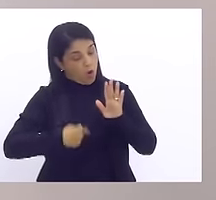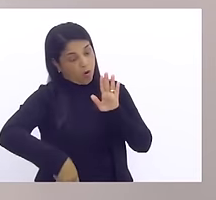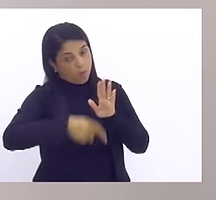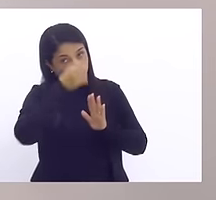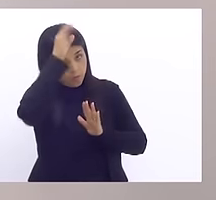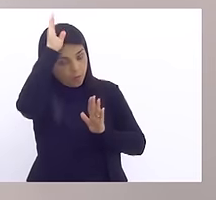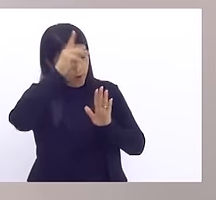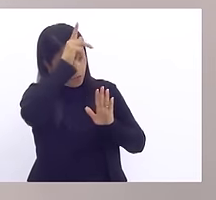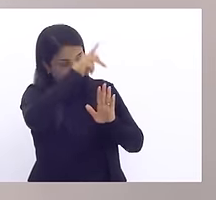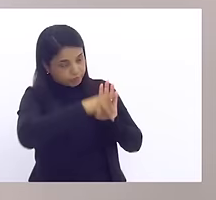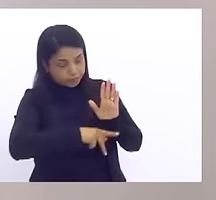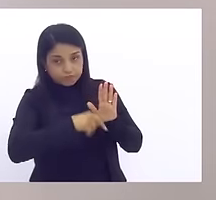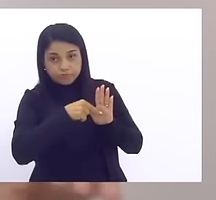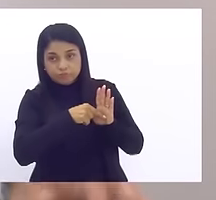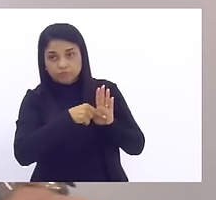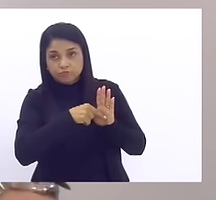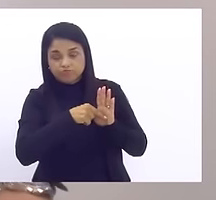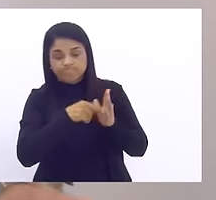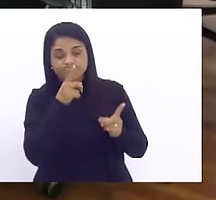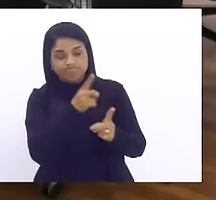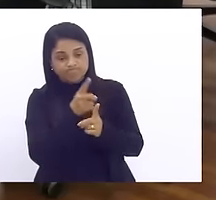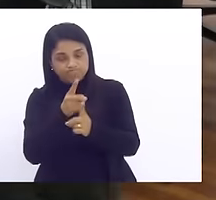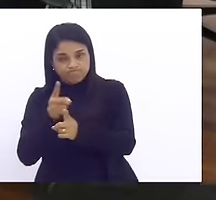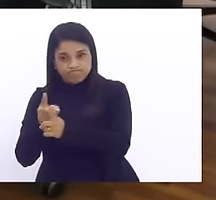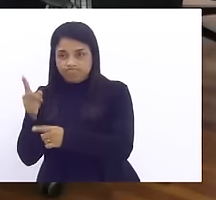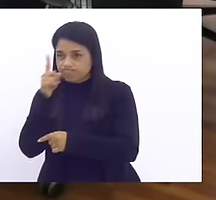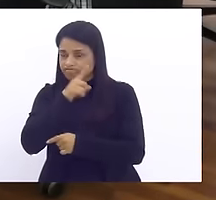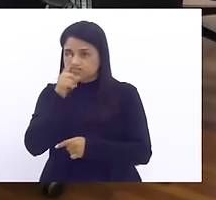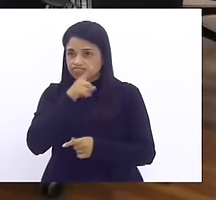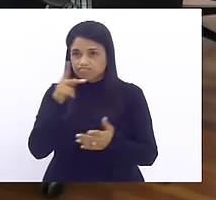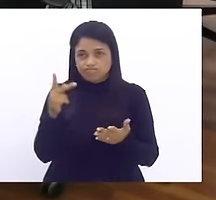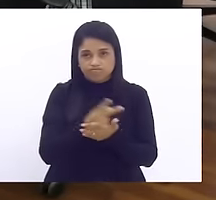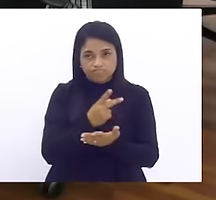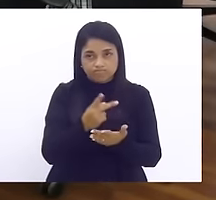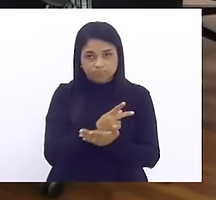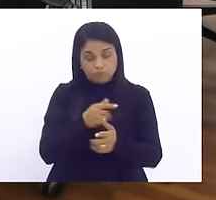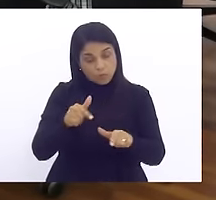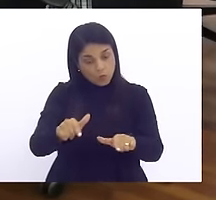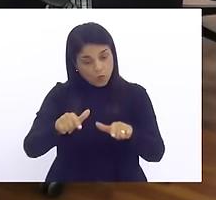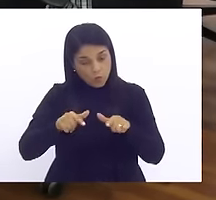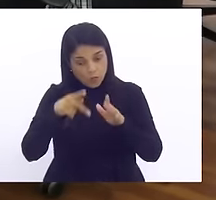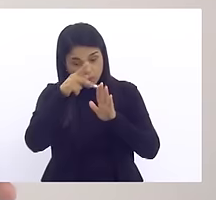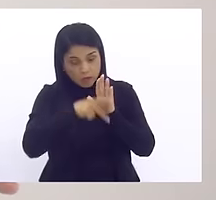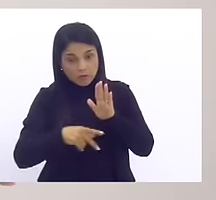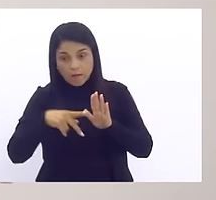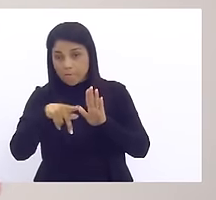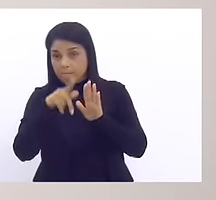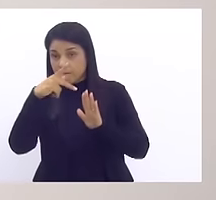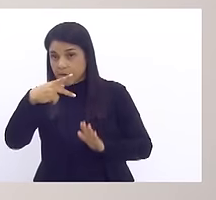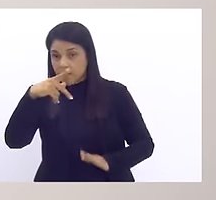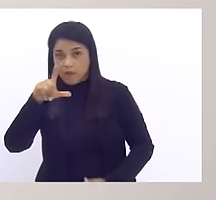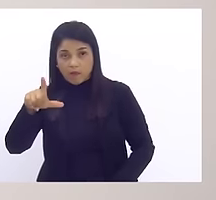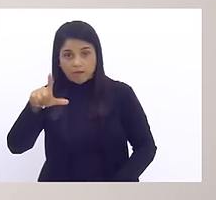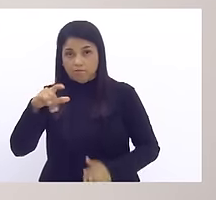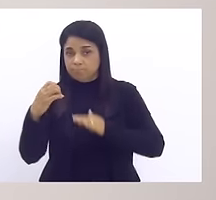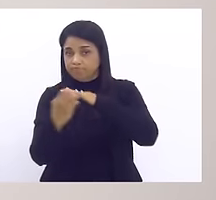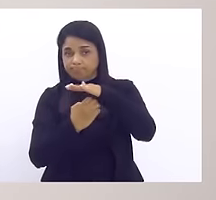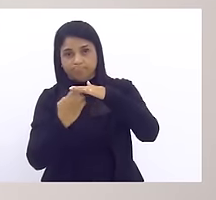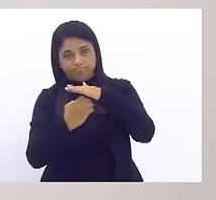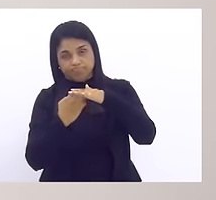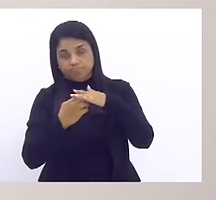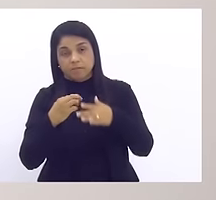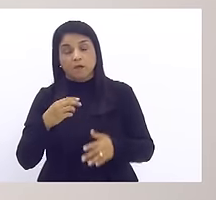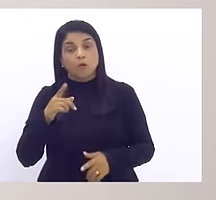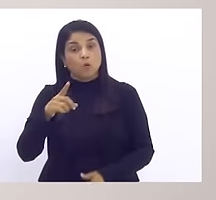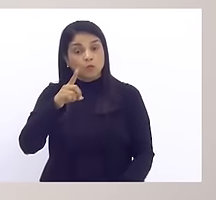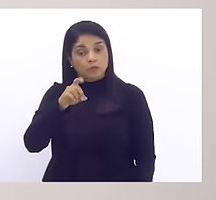todas irregularidades edificações que não constam no projeto apresentado pela PL para regularização o teto a senhora falou que o